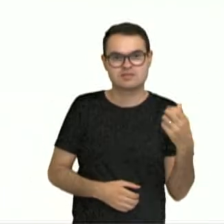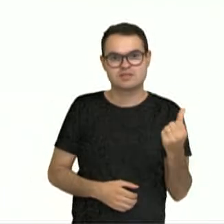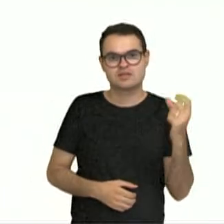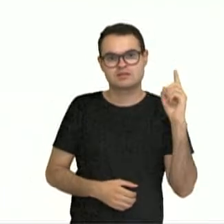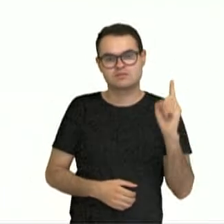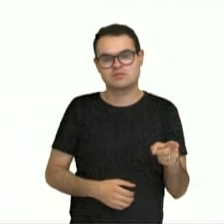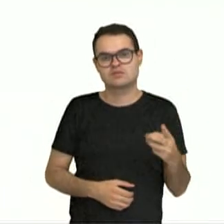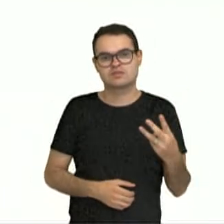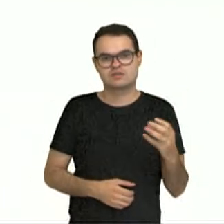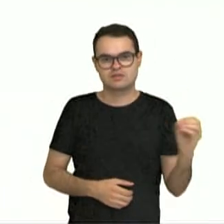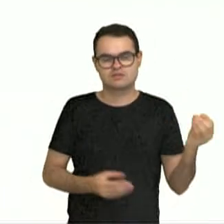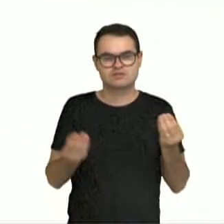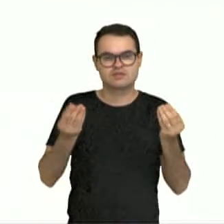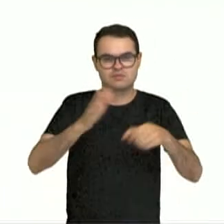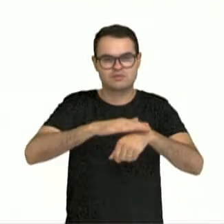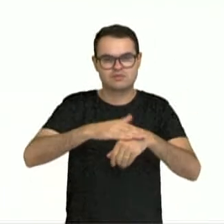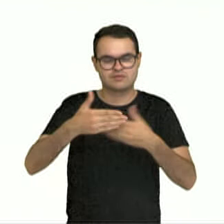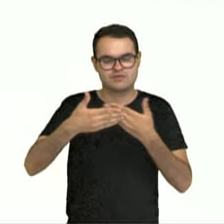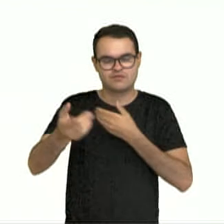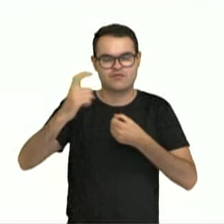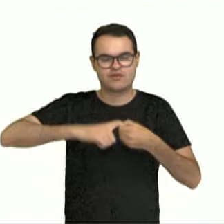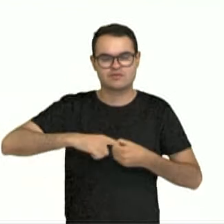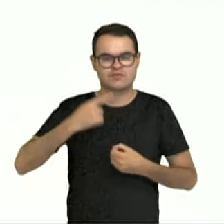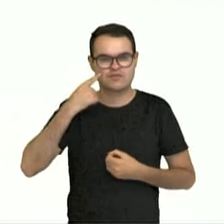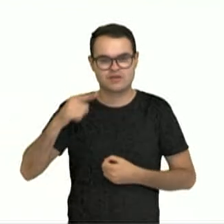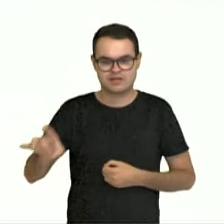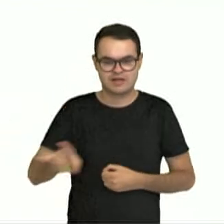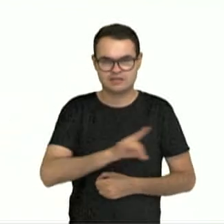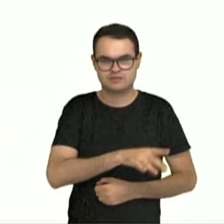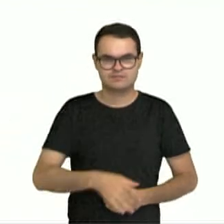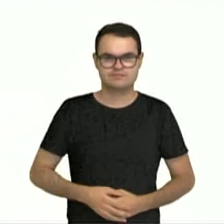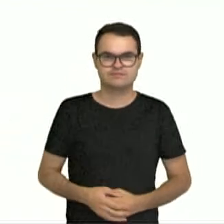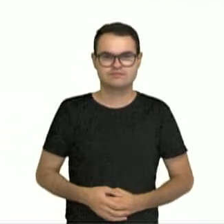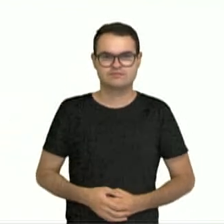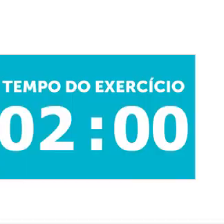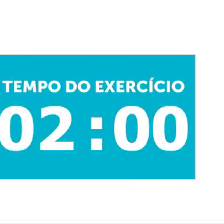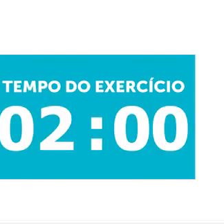6.300. Tempo para vocês e a gente já volta para ver o valor de cada um.